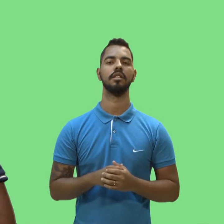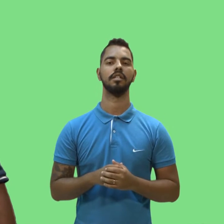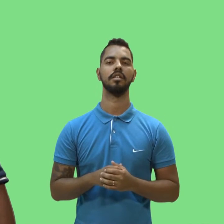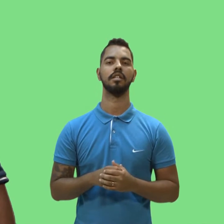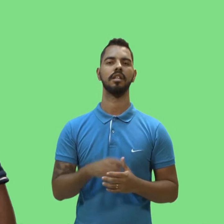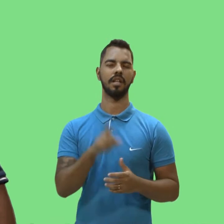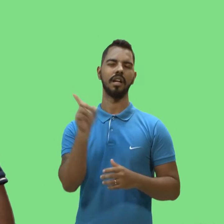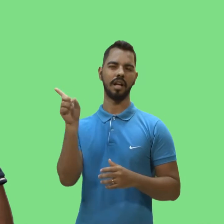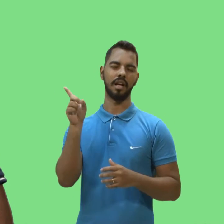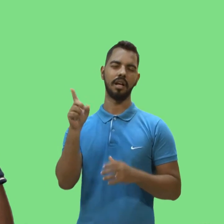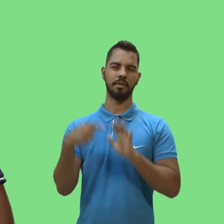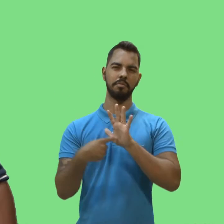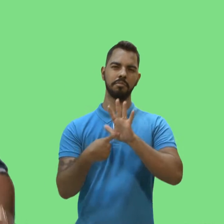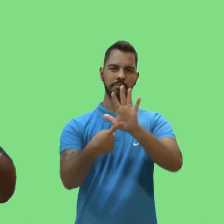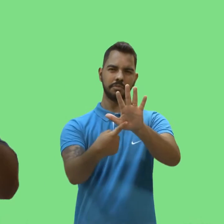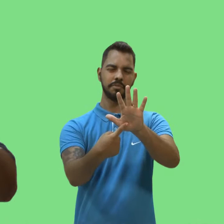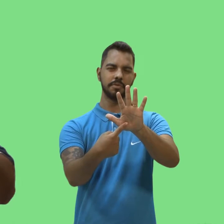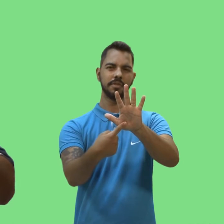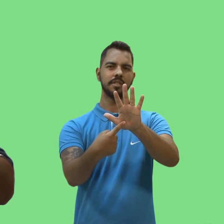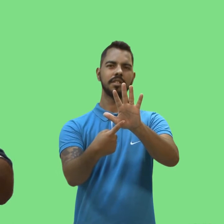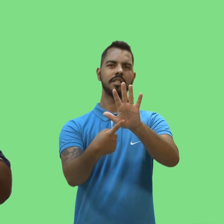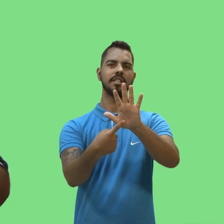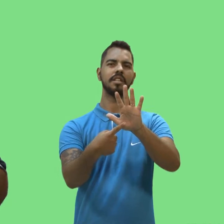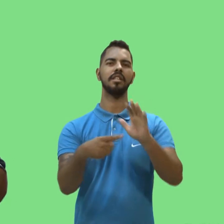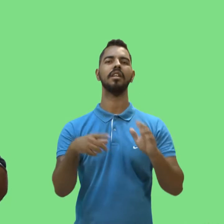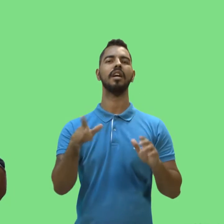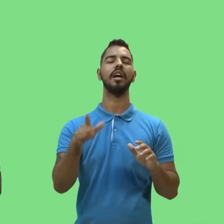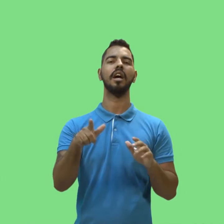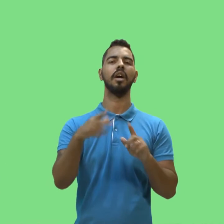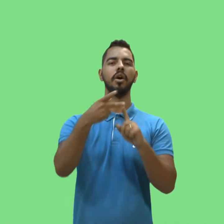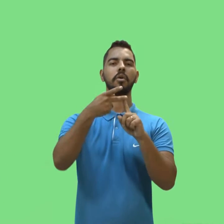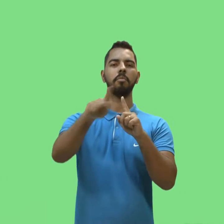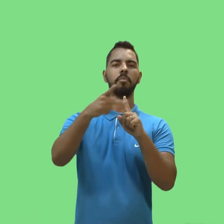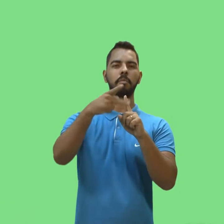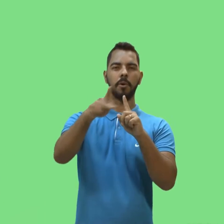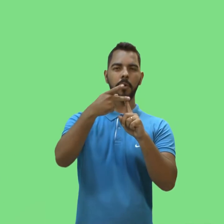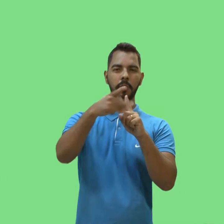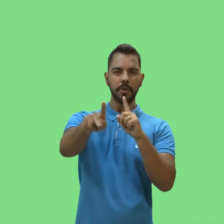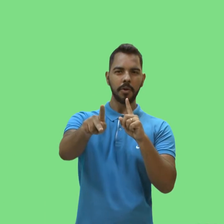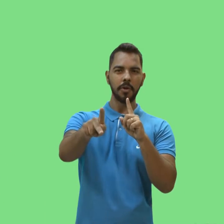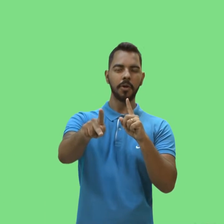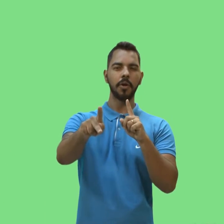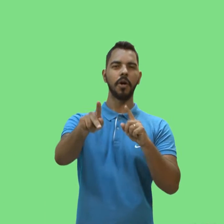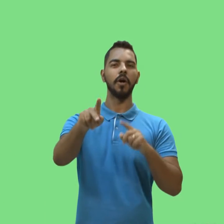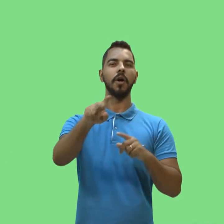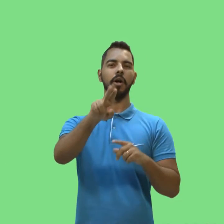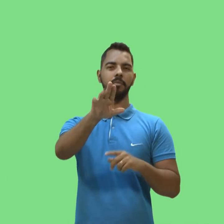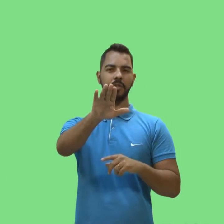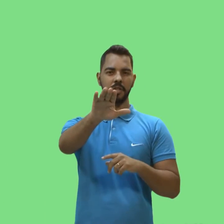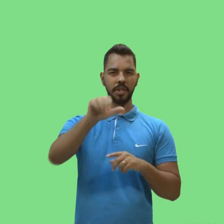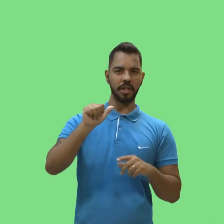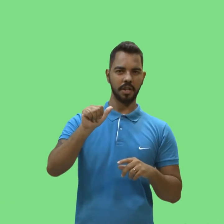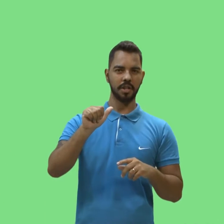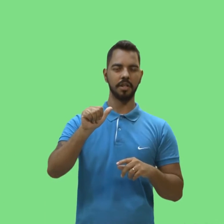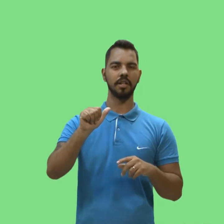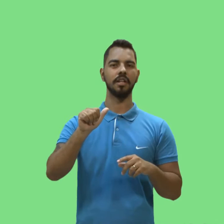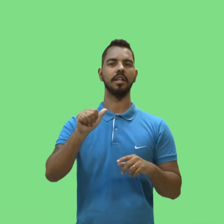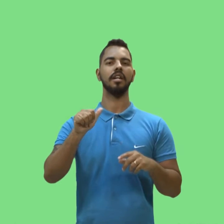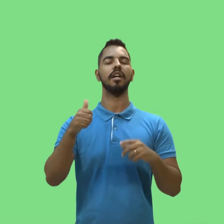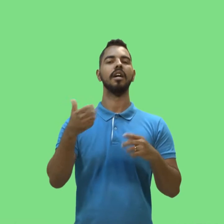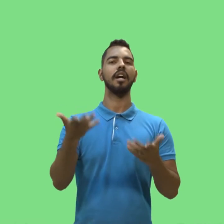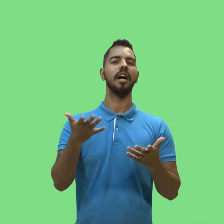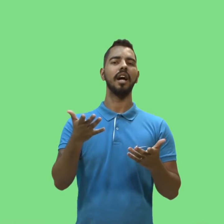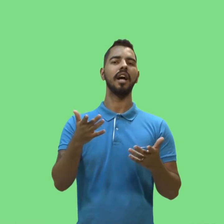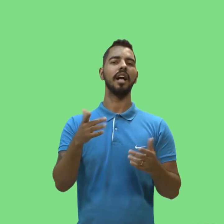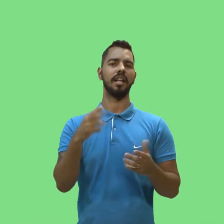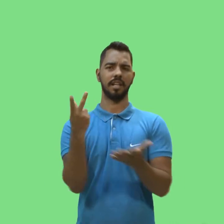Nesse texto que eu acabei de mostrar, nessa mala direta, nós percebemos que nesse exemplo